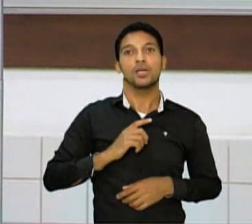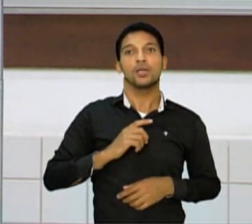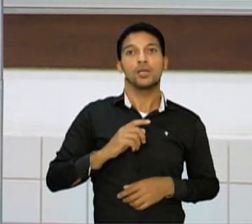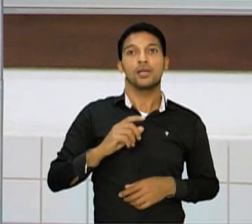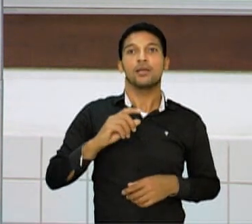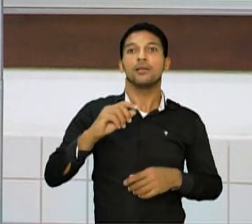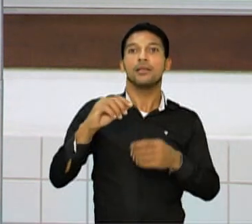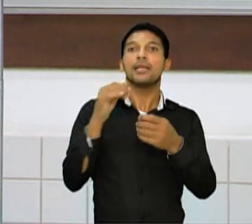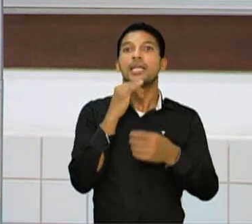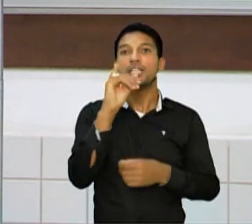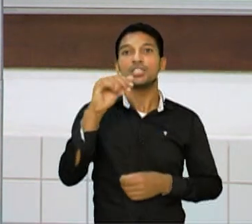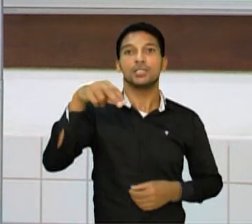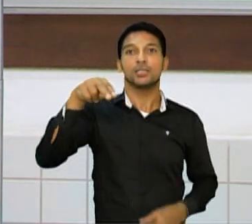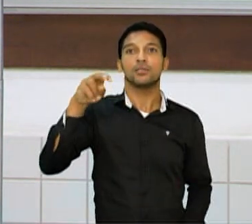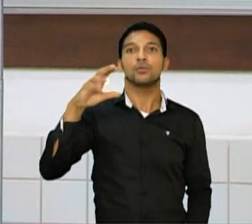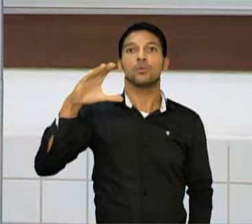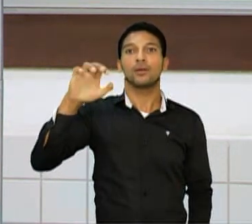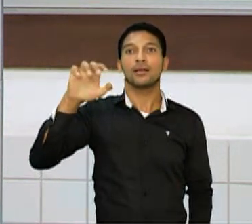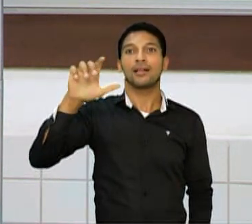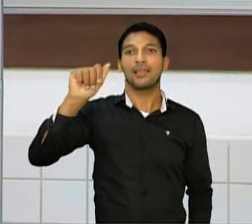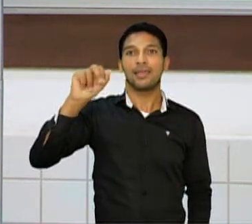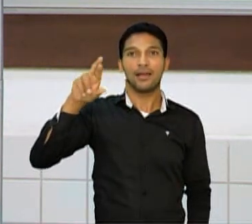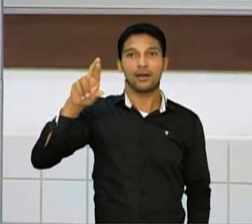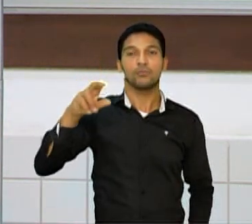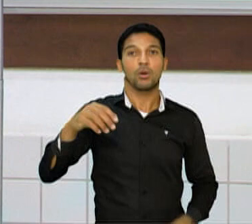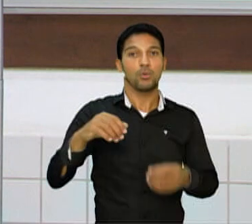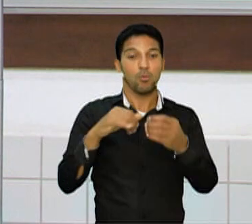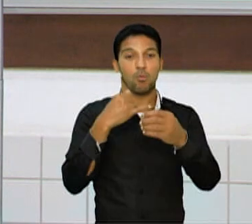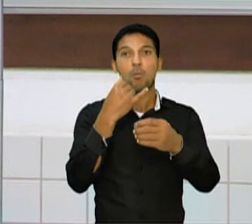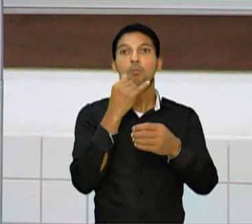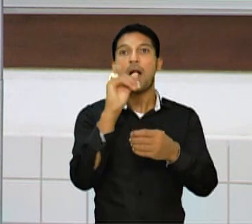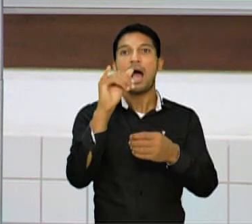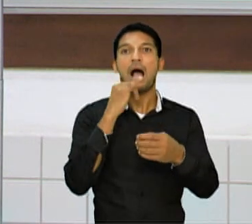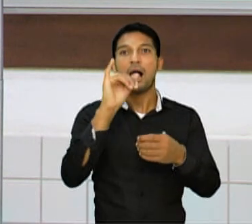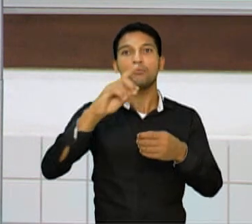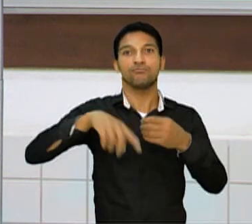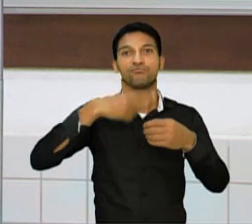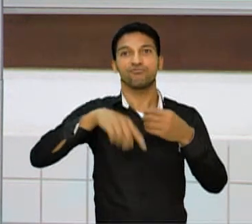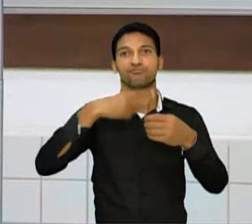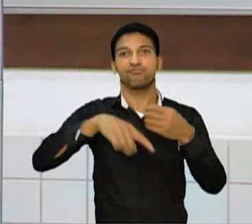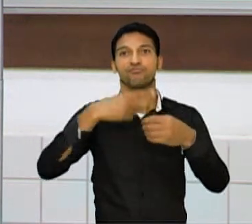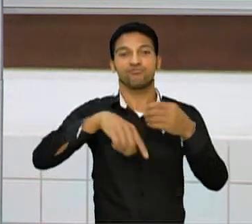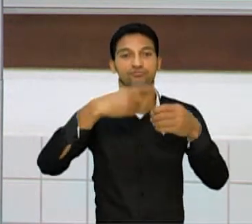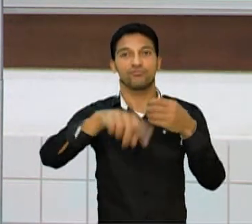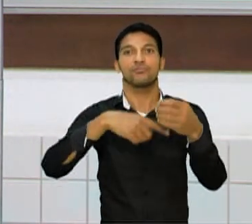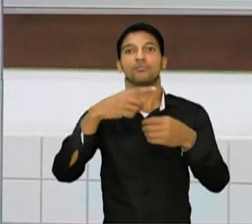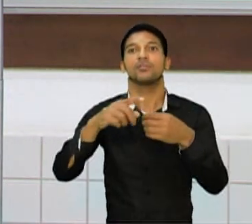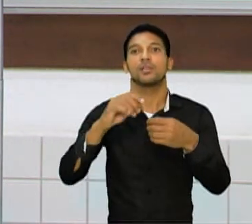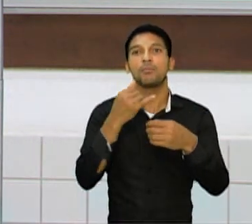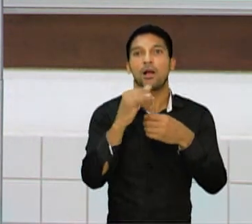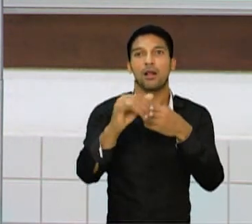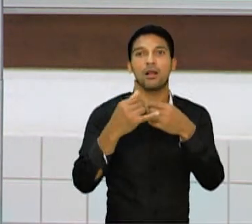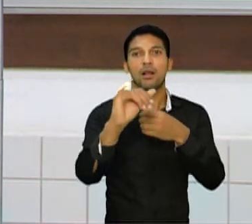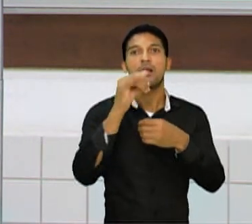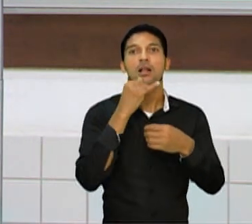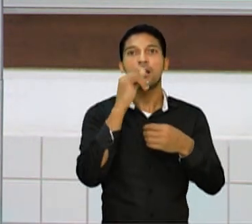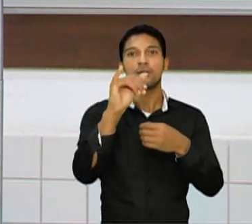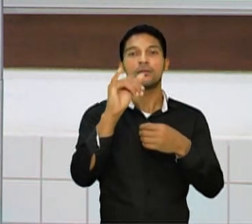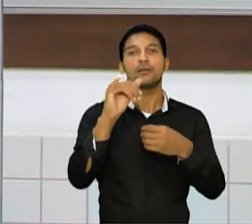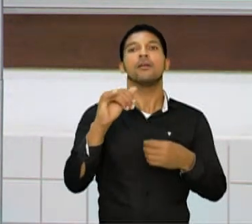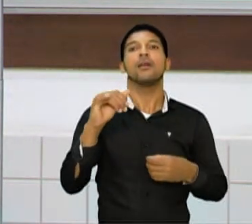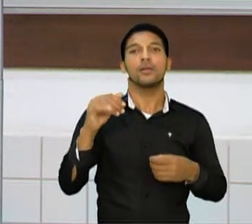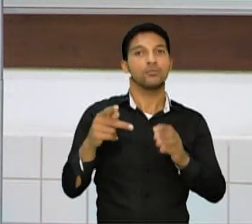nuclear, que é por radiação, e ver que nós temos outras formas de radiação também utilizadas como energia